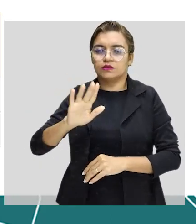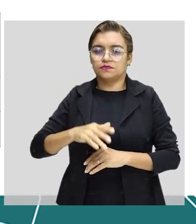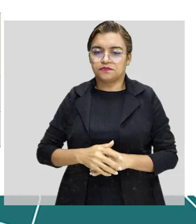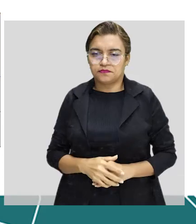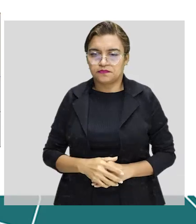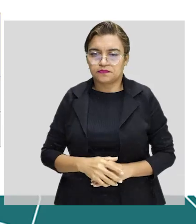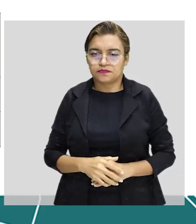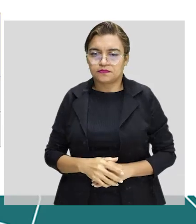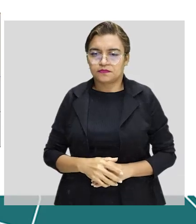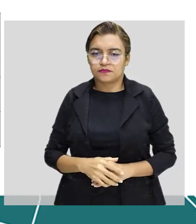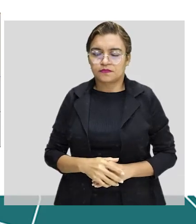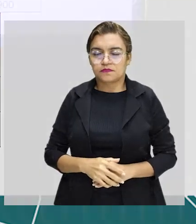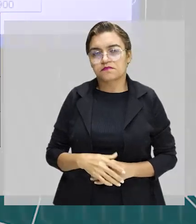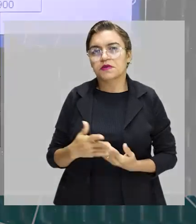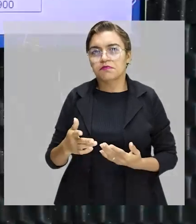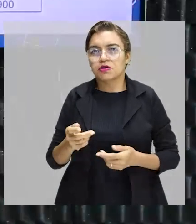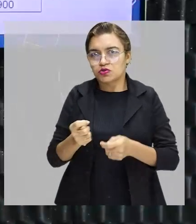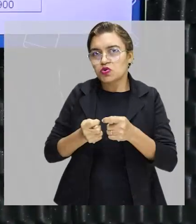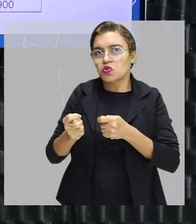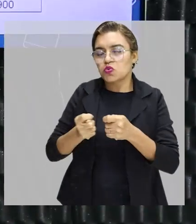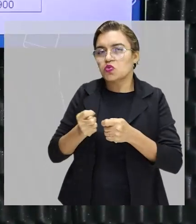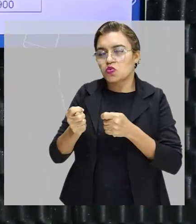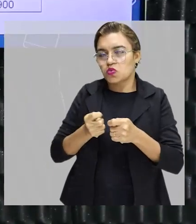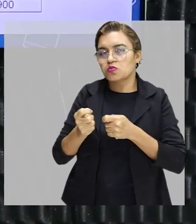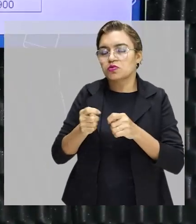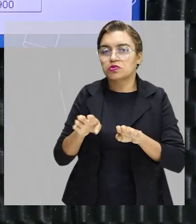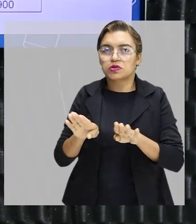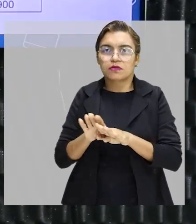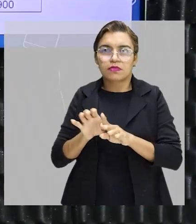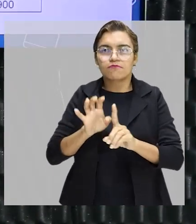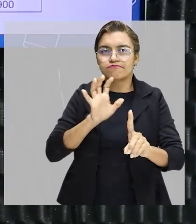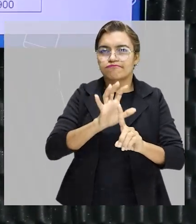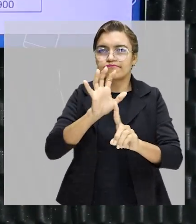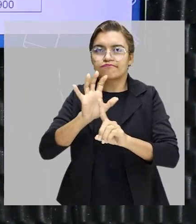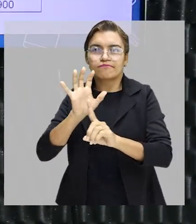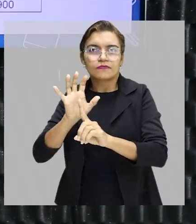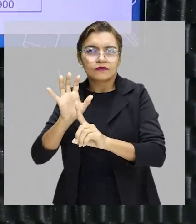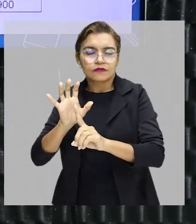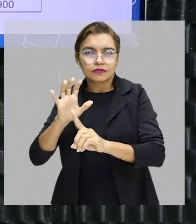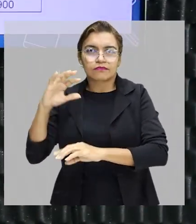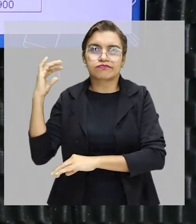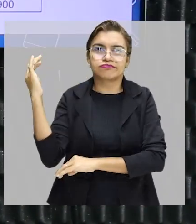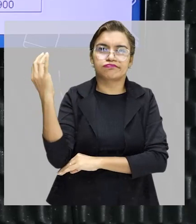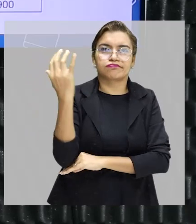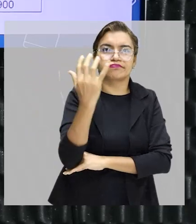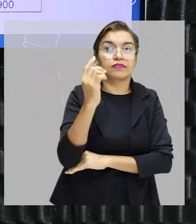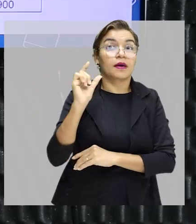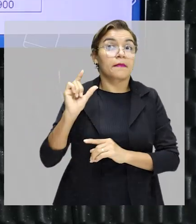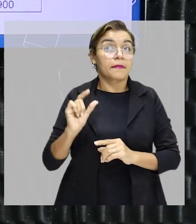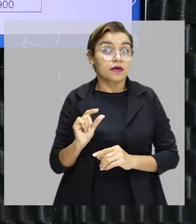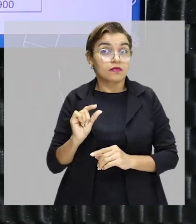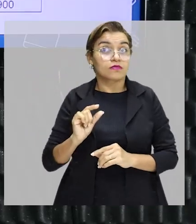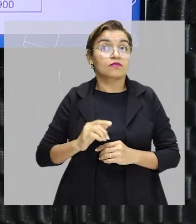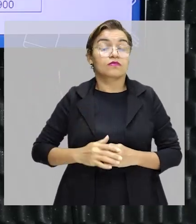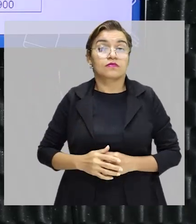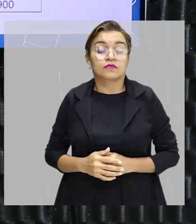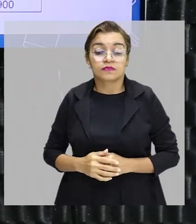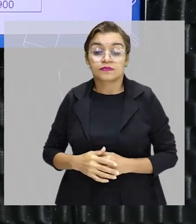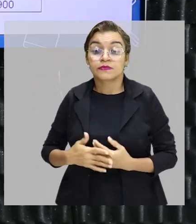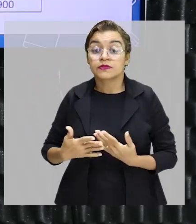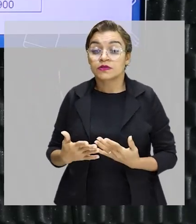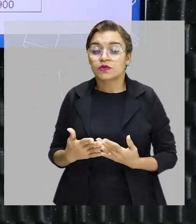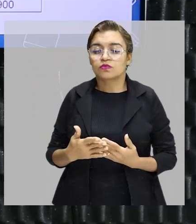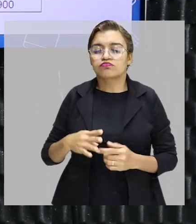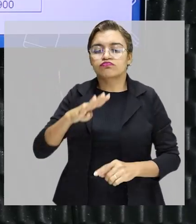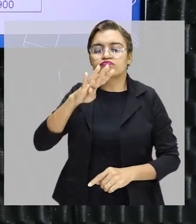por ser viável economicamente, menos agressivo do ponto de vista ambiental. O quadro